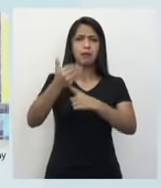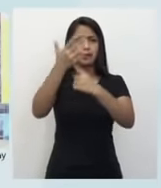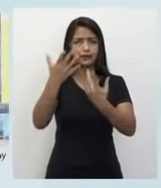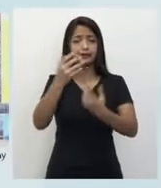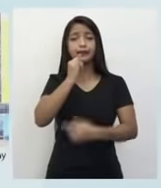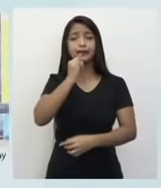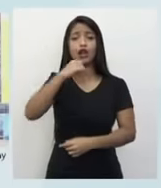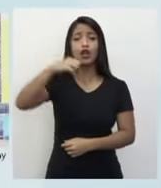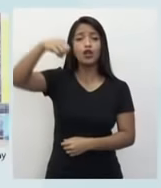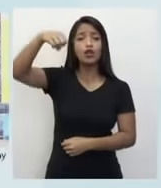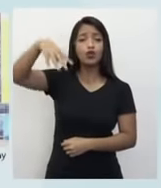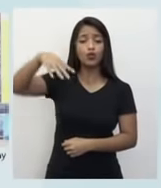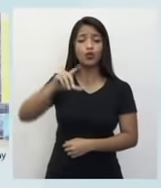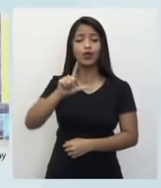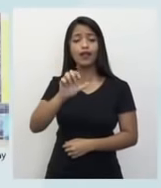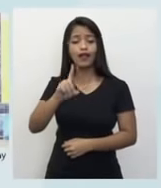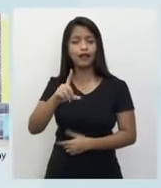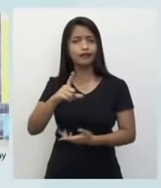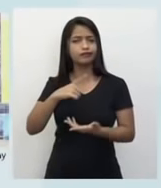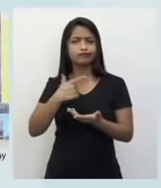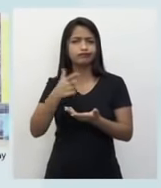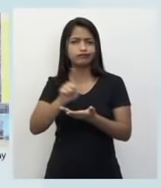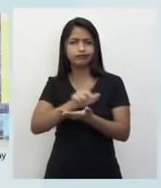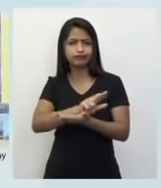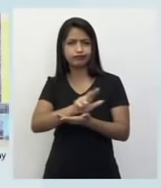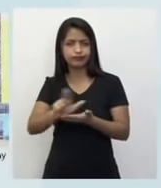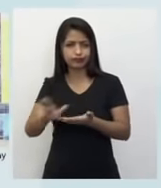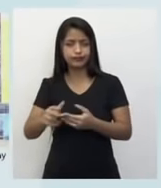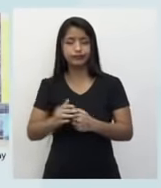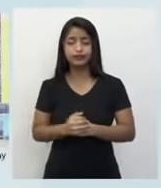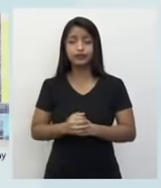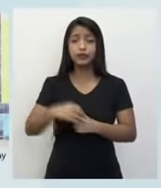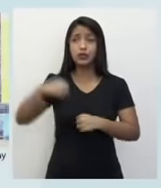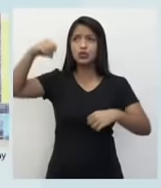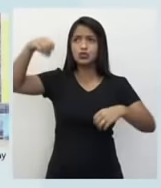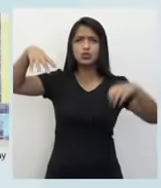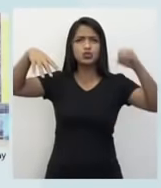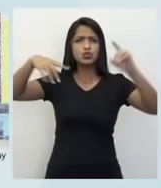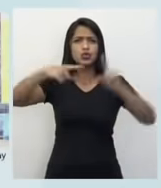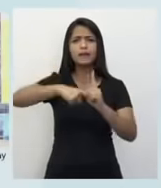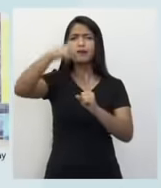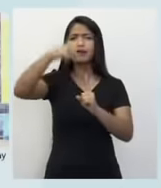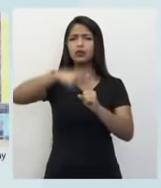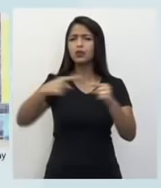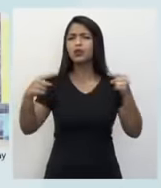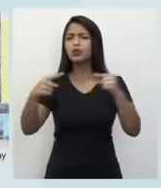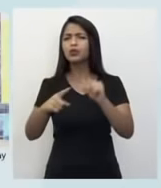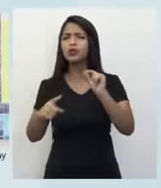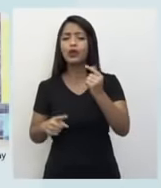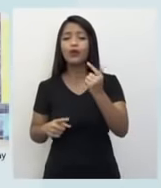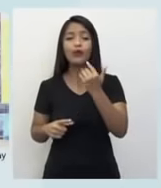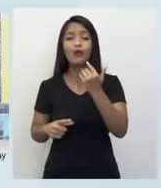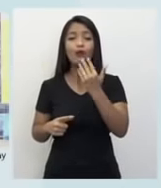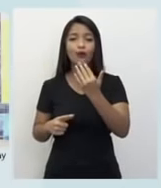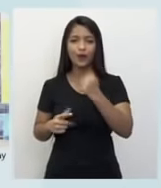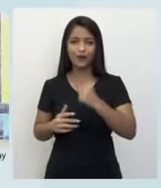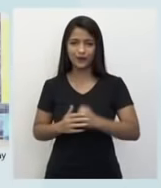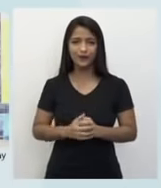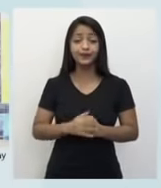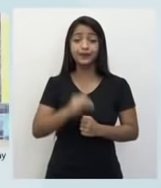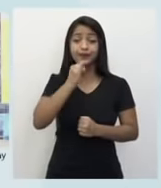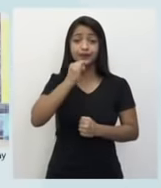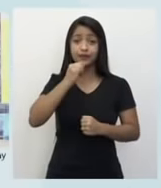de LED, entre outras coisas. Temperatura das luzes, turma, é cor, é como que, quando você jogar a luz no